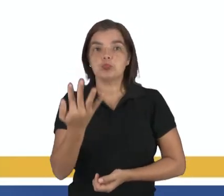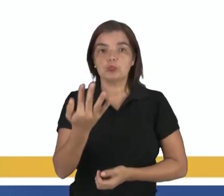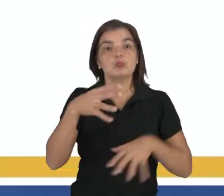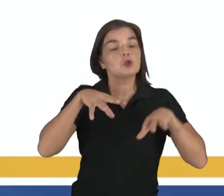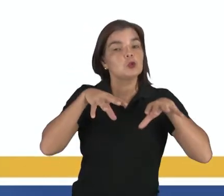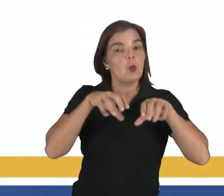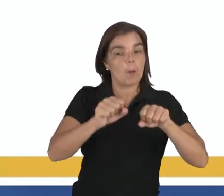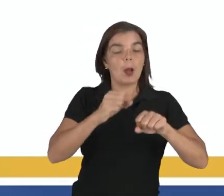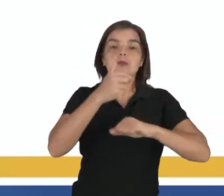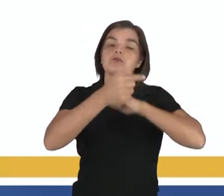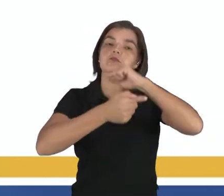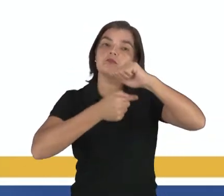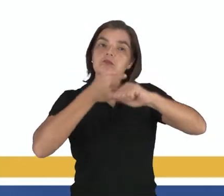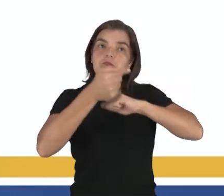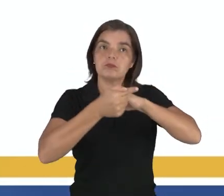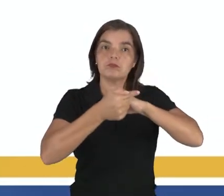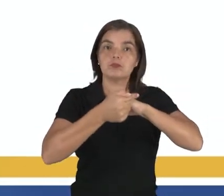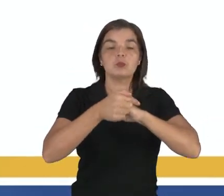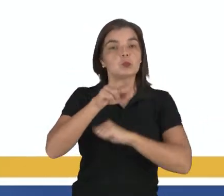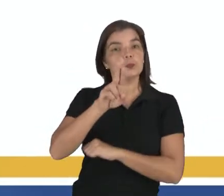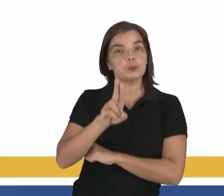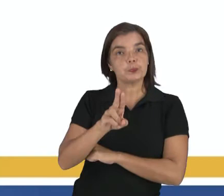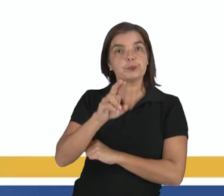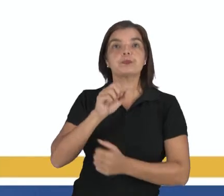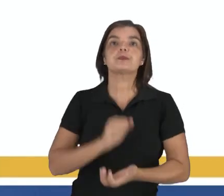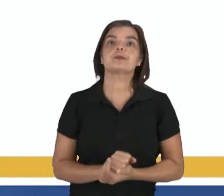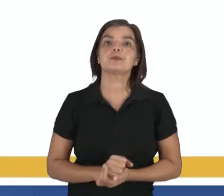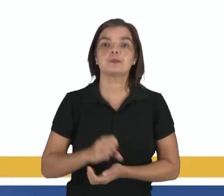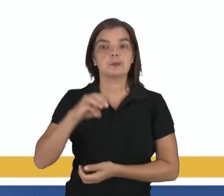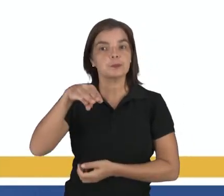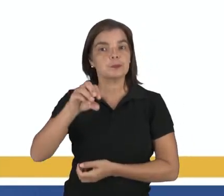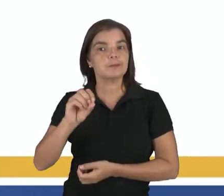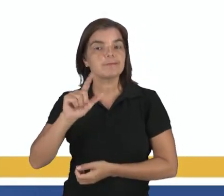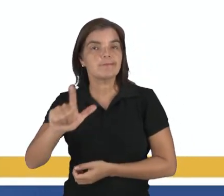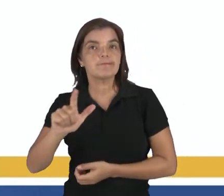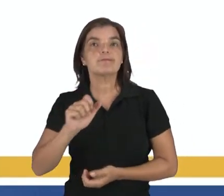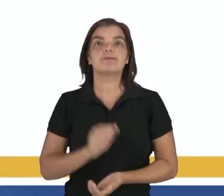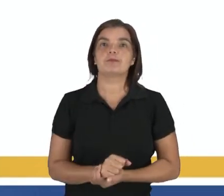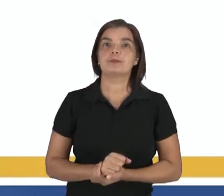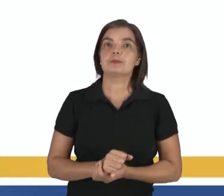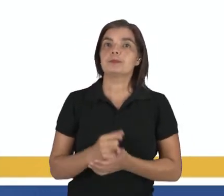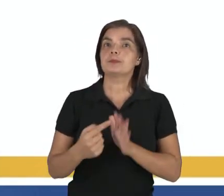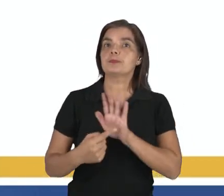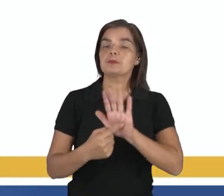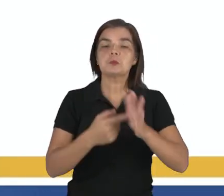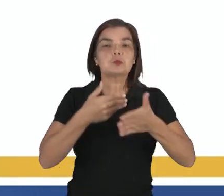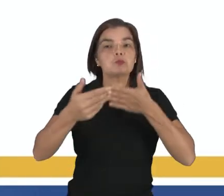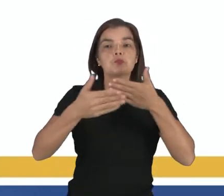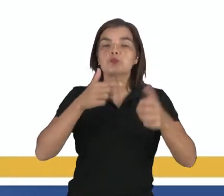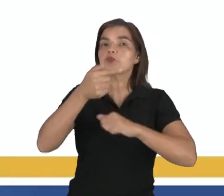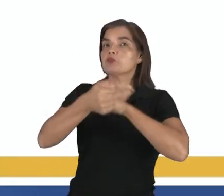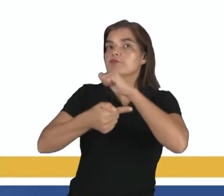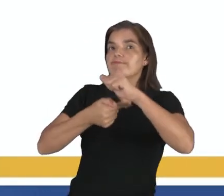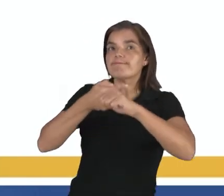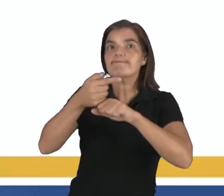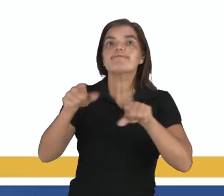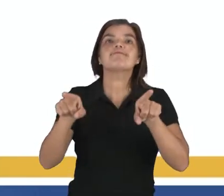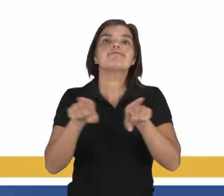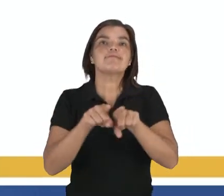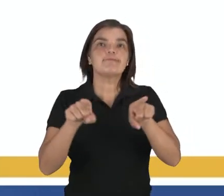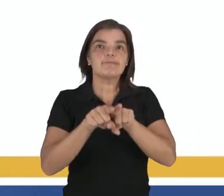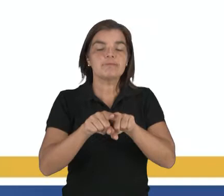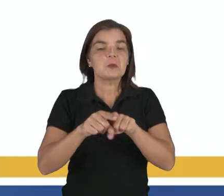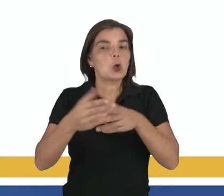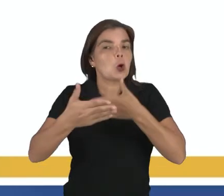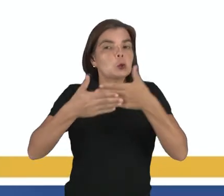massa atômica, que é representado pela letra U. Temos o mol. Um mol de